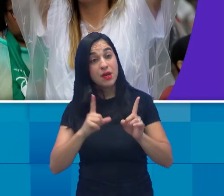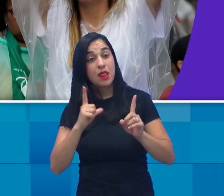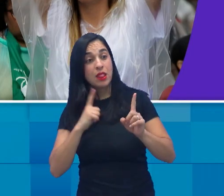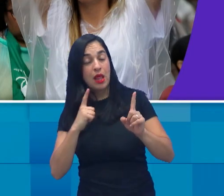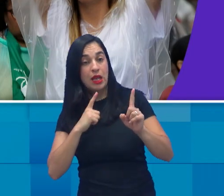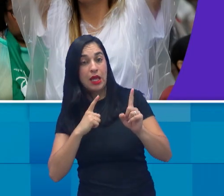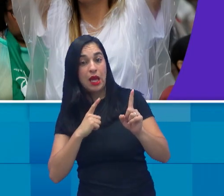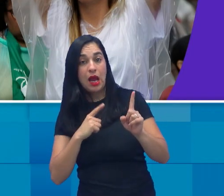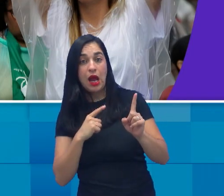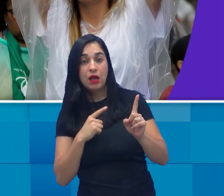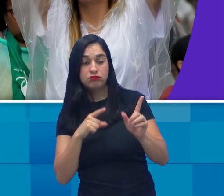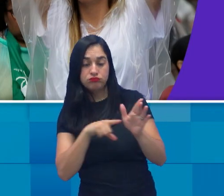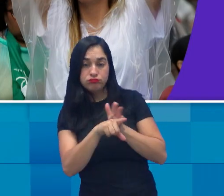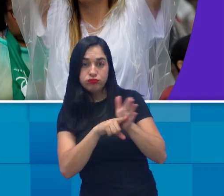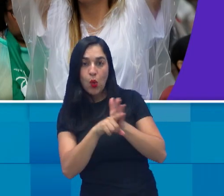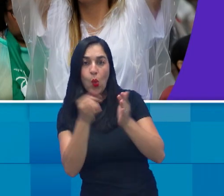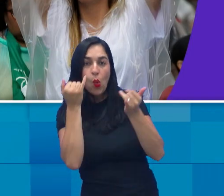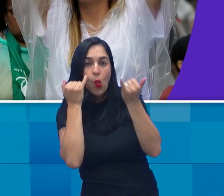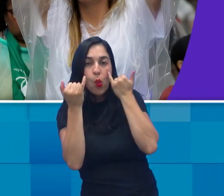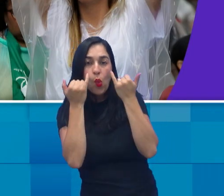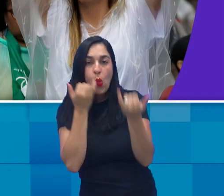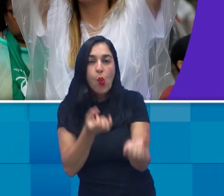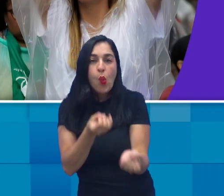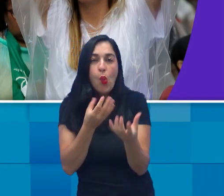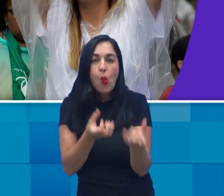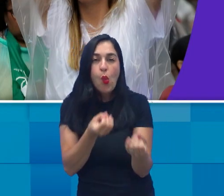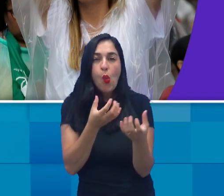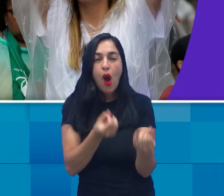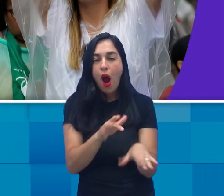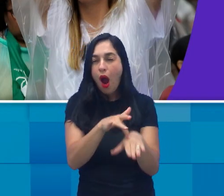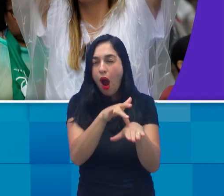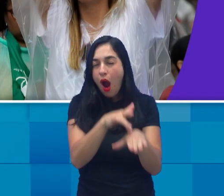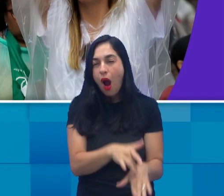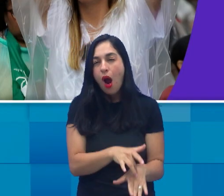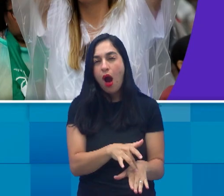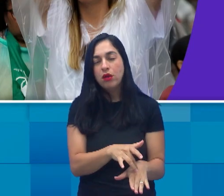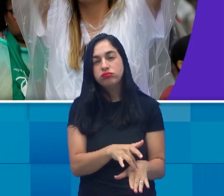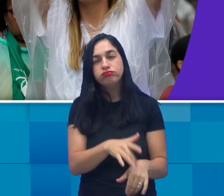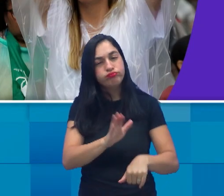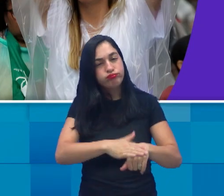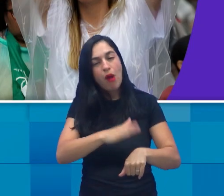aumento absurdo de mortes, o governador Tarcísio